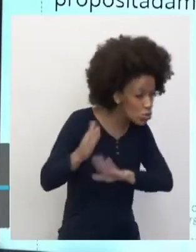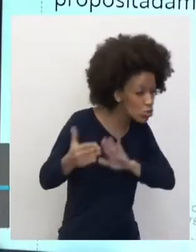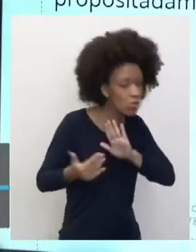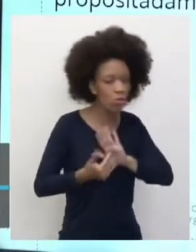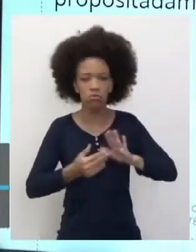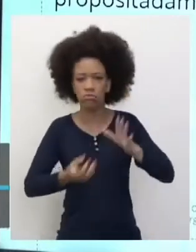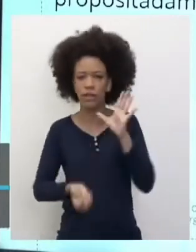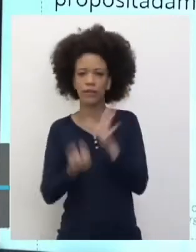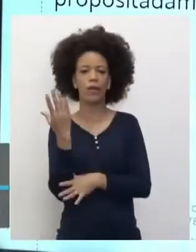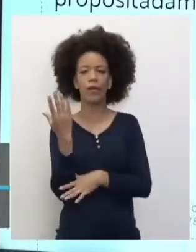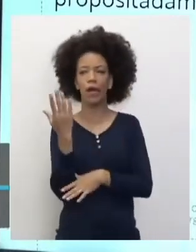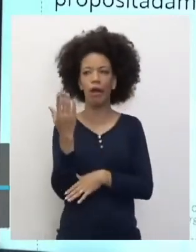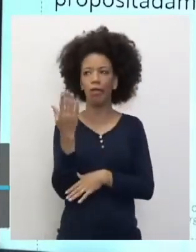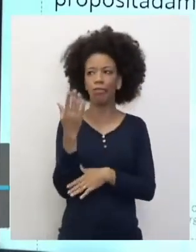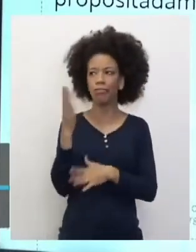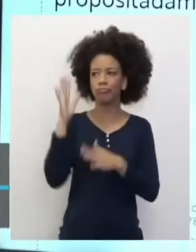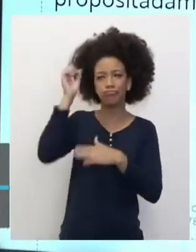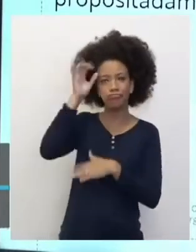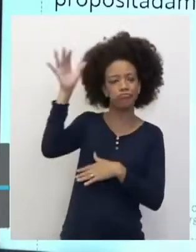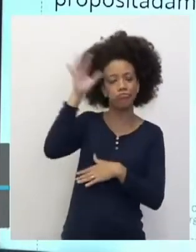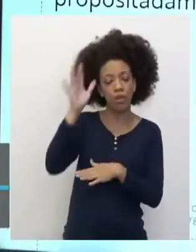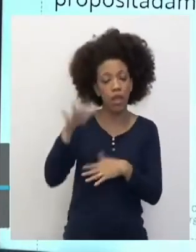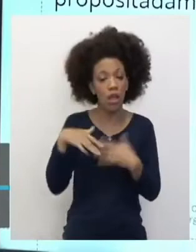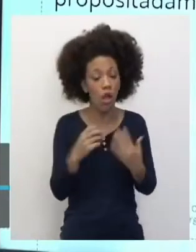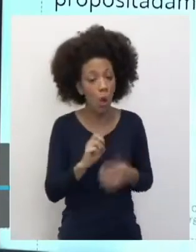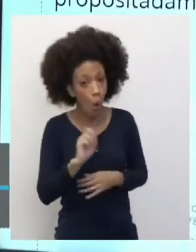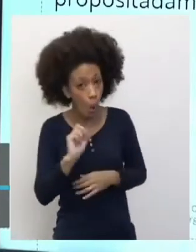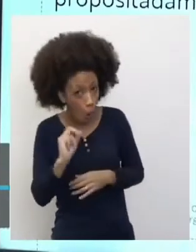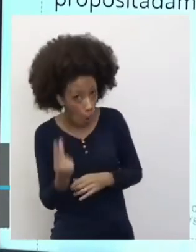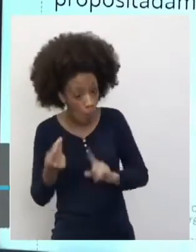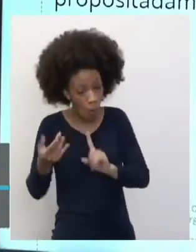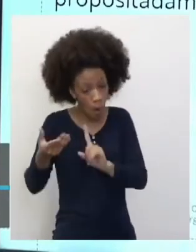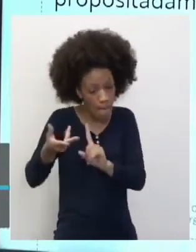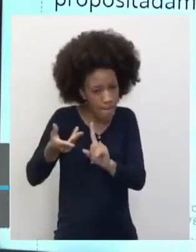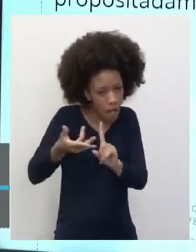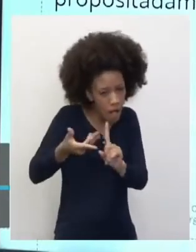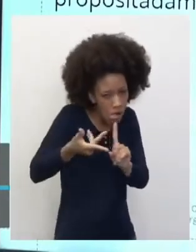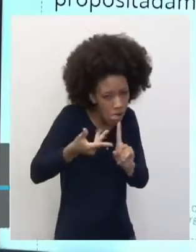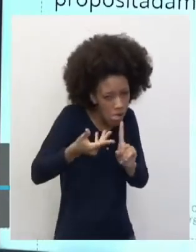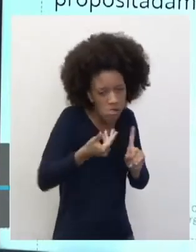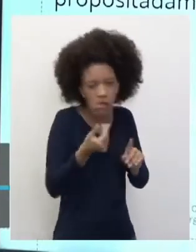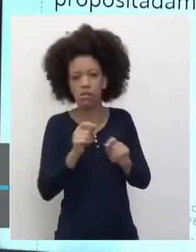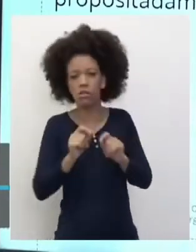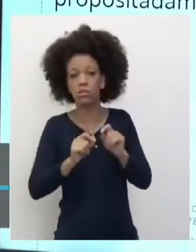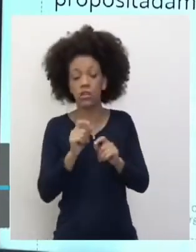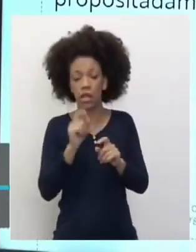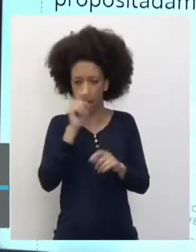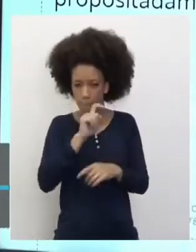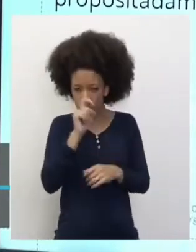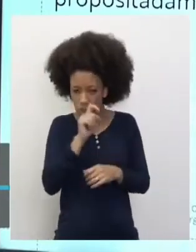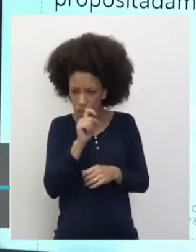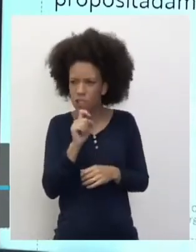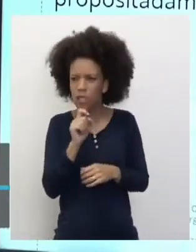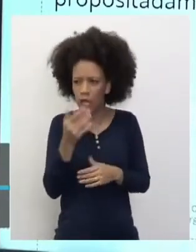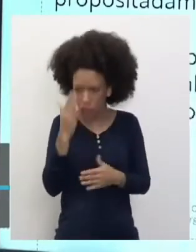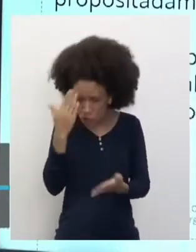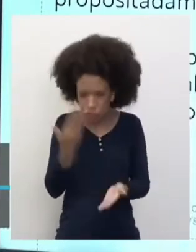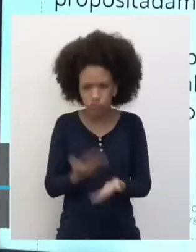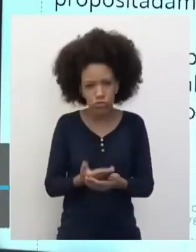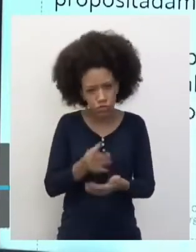essas alterações também para tentar convencer quem está lendo de que realmente essa mentira é uma verdade, tá bom?